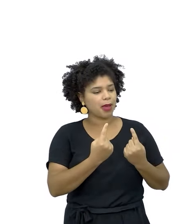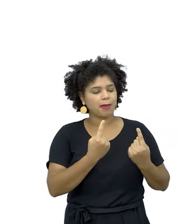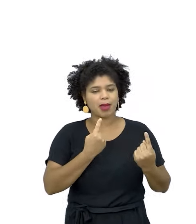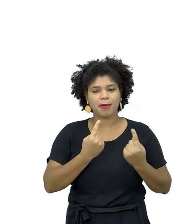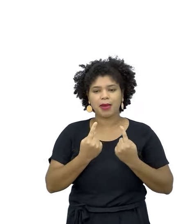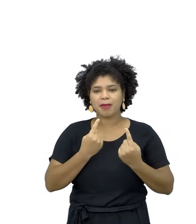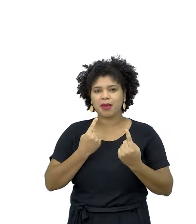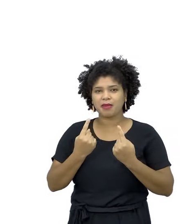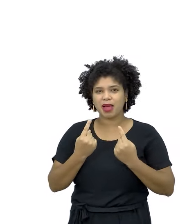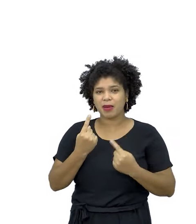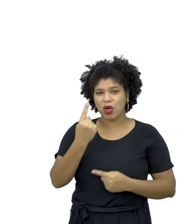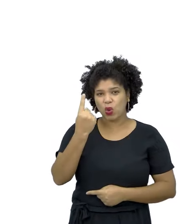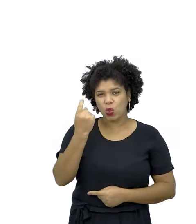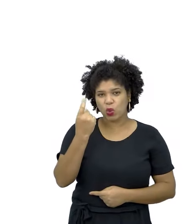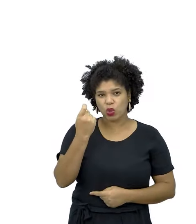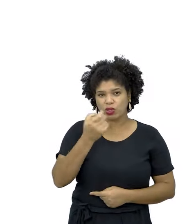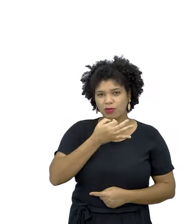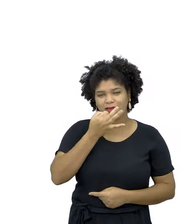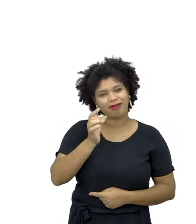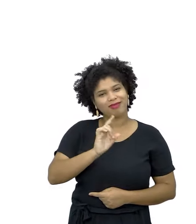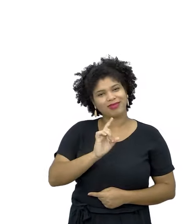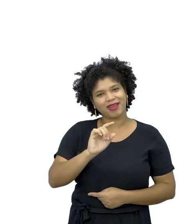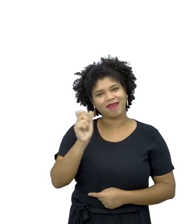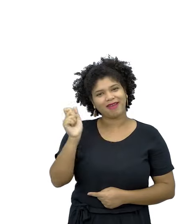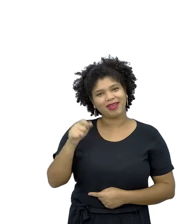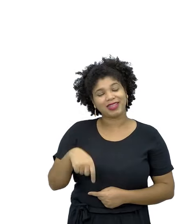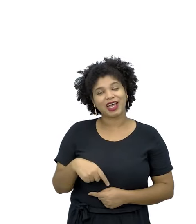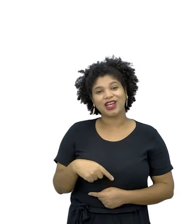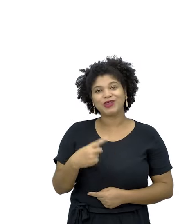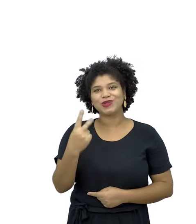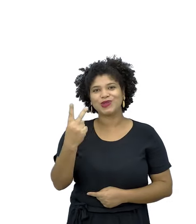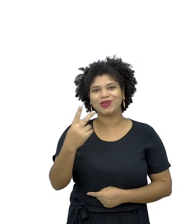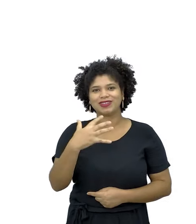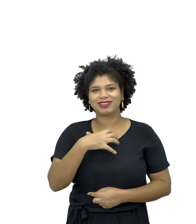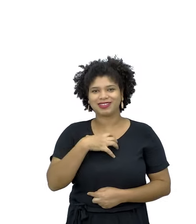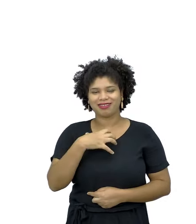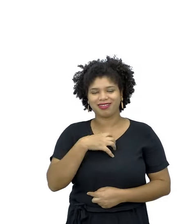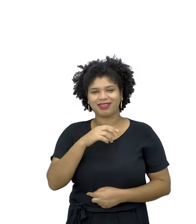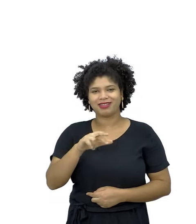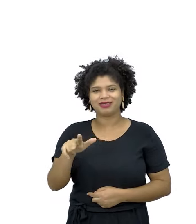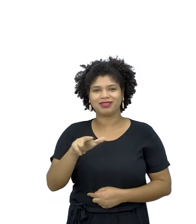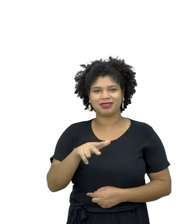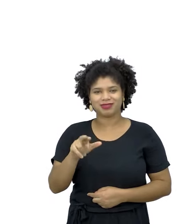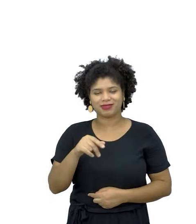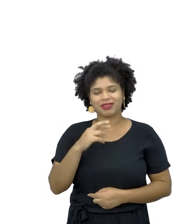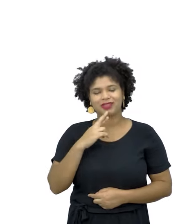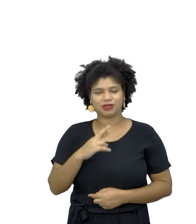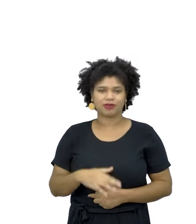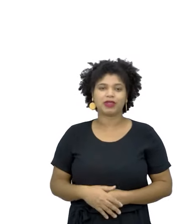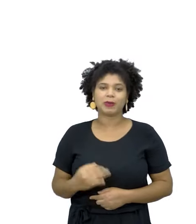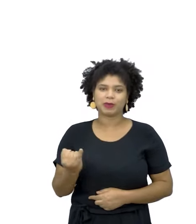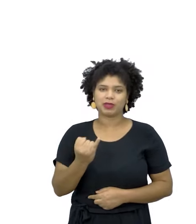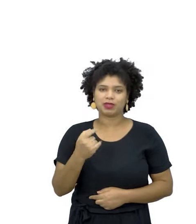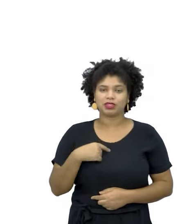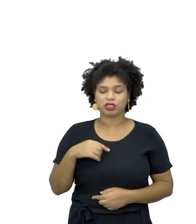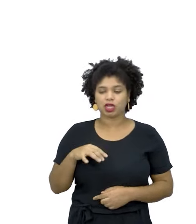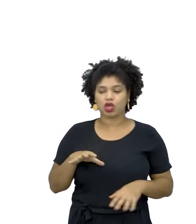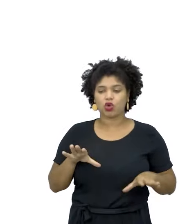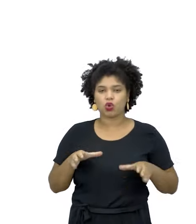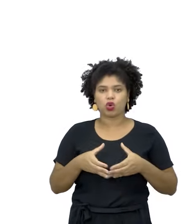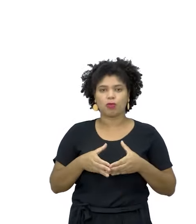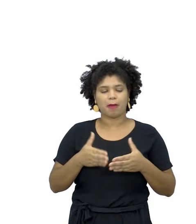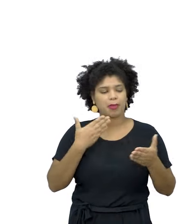duas. Então, às vezes, eu só tenho uma forma de resolver aquele problema, e a partir do momento que eu faço essa plenária, que eu busco esse